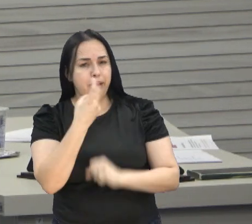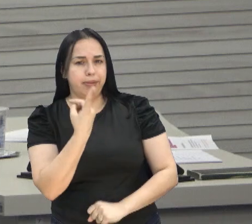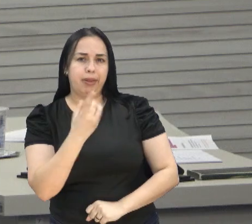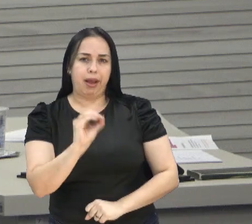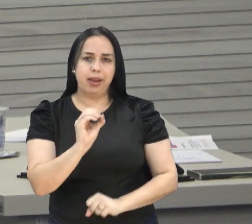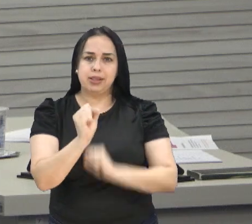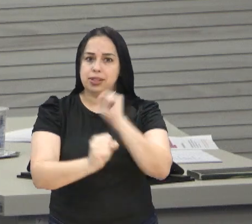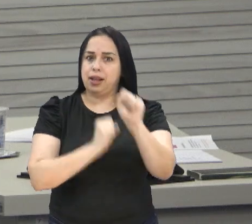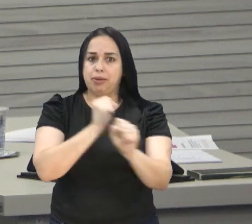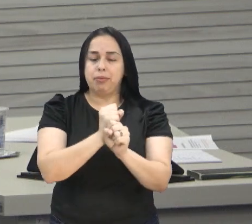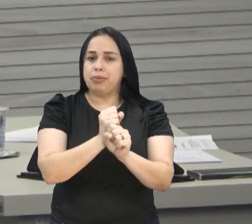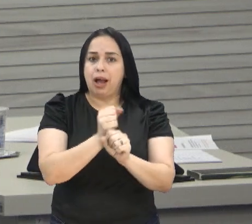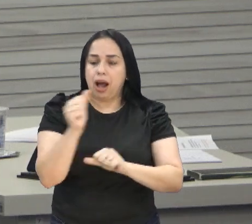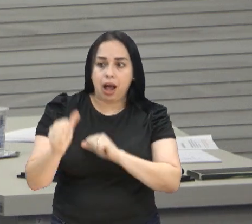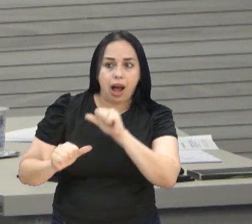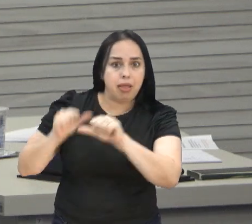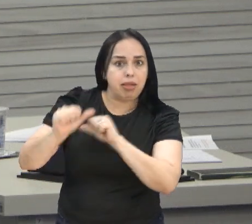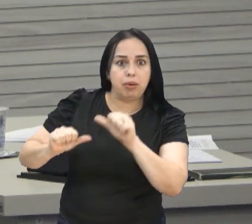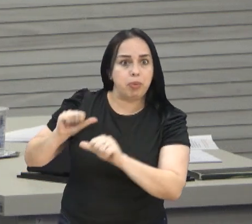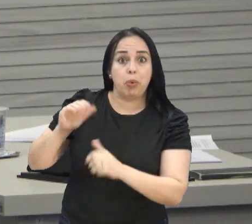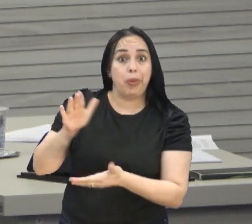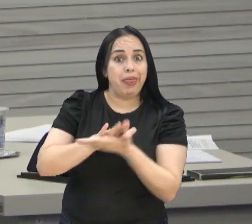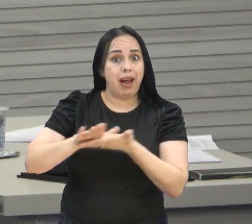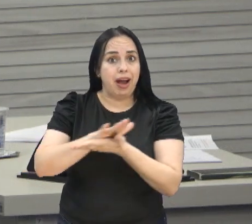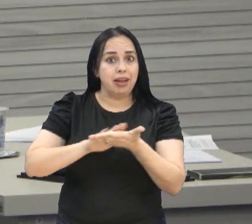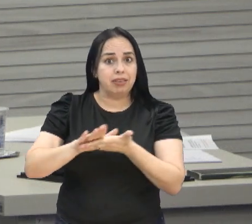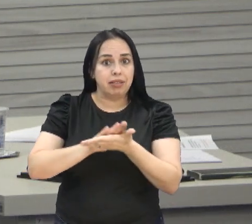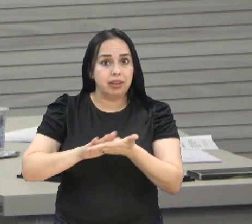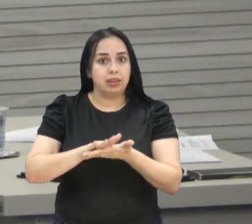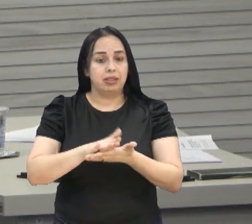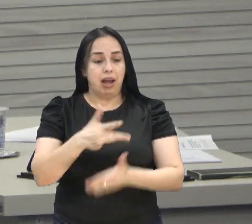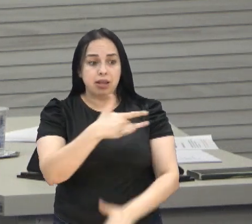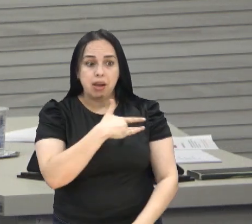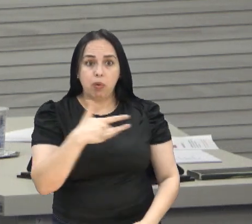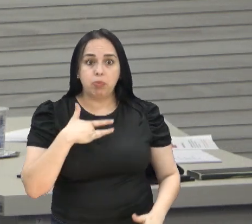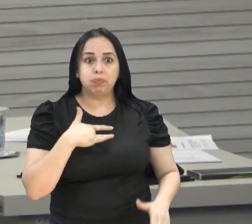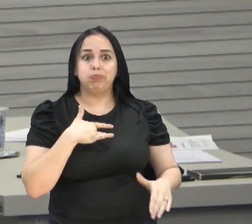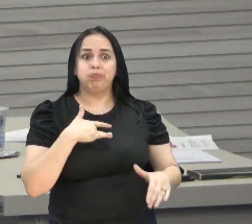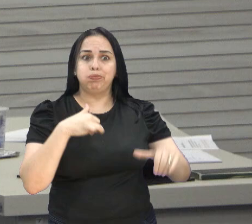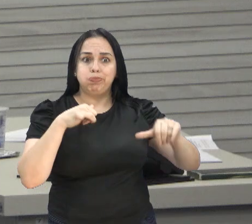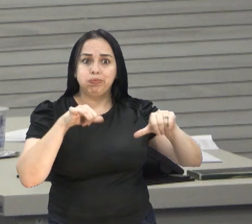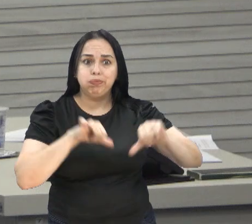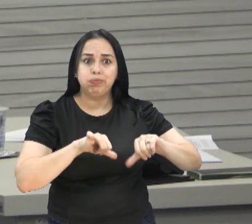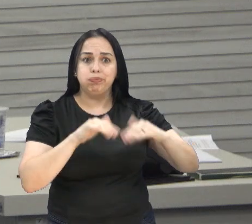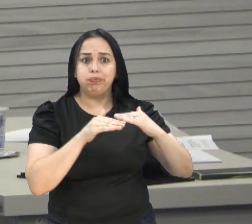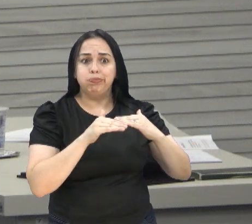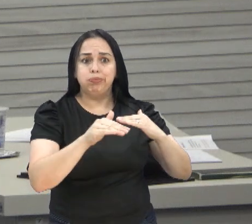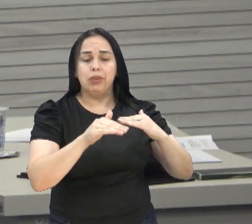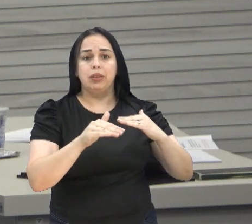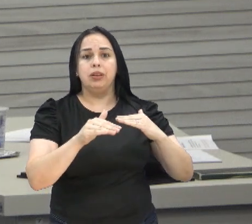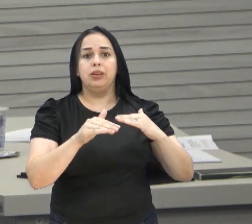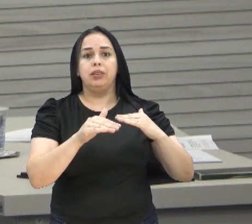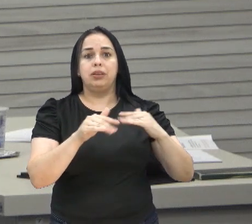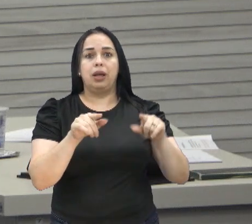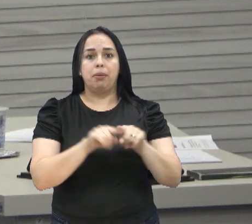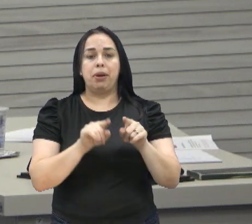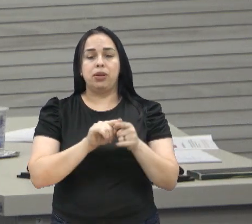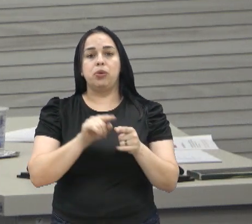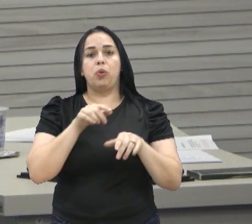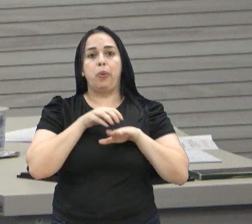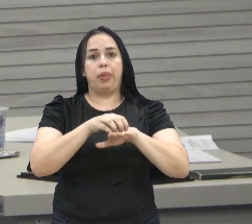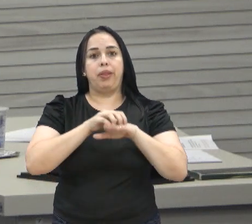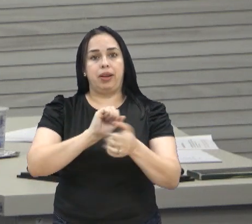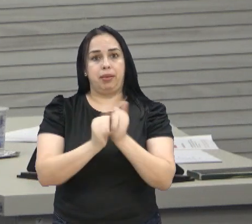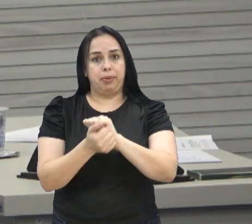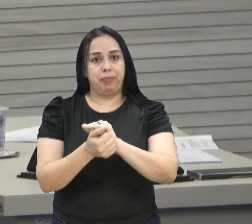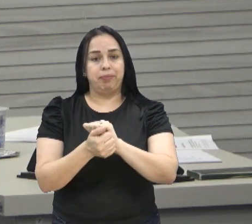mudou nada em questão à saúde da criança, no sentido de melhora, e está sendo recusado o transporte.